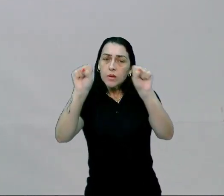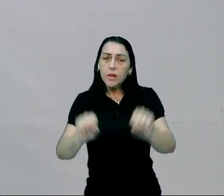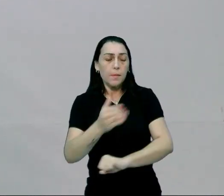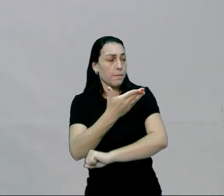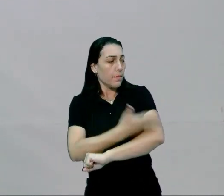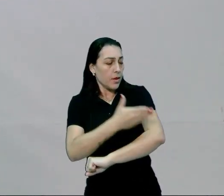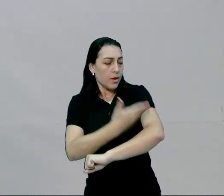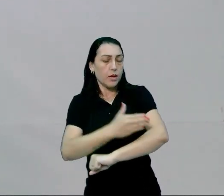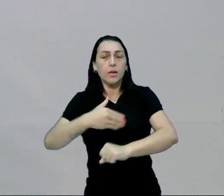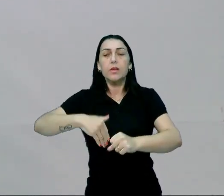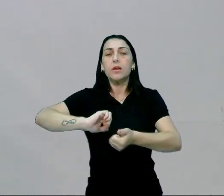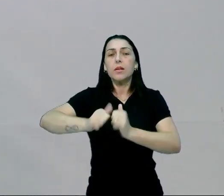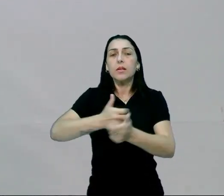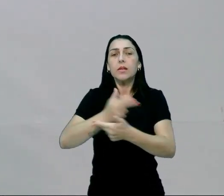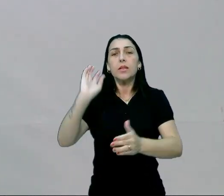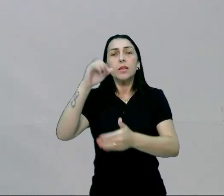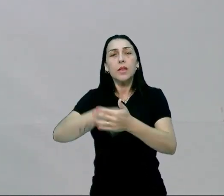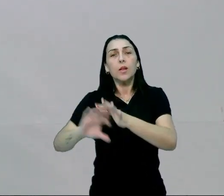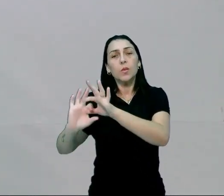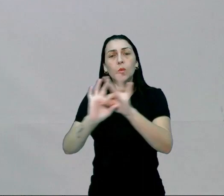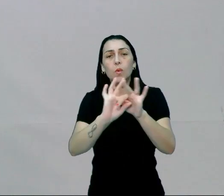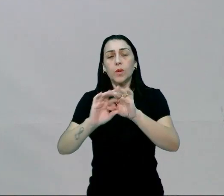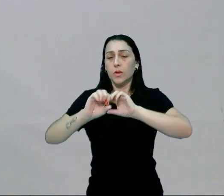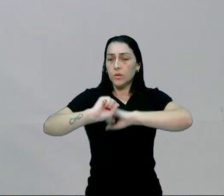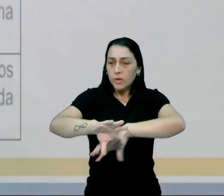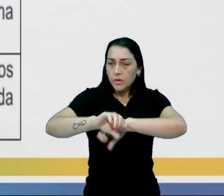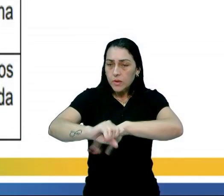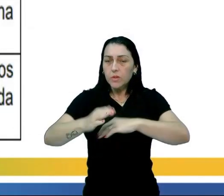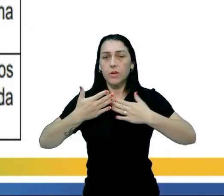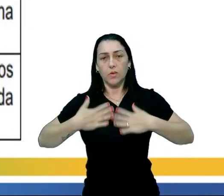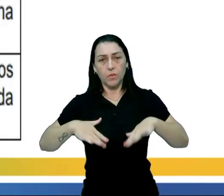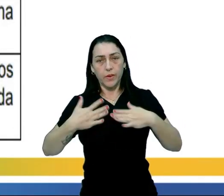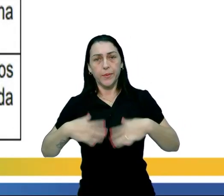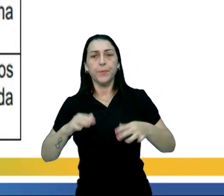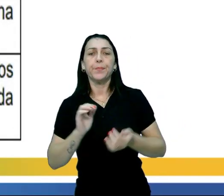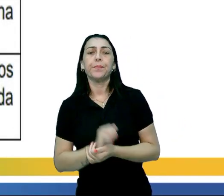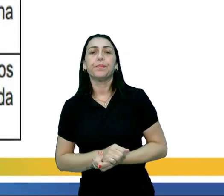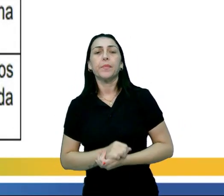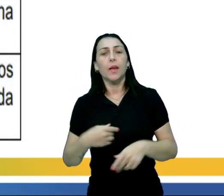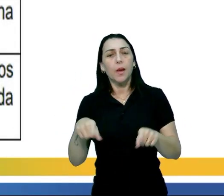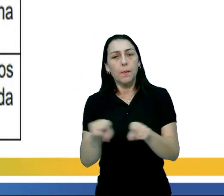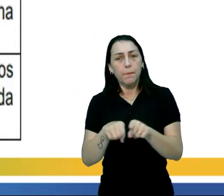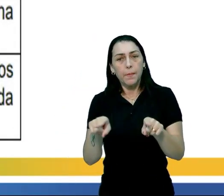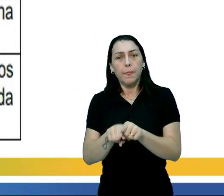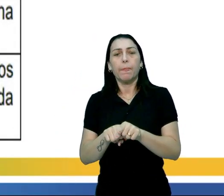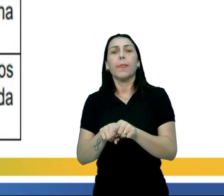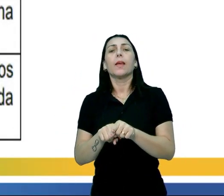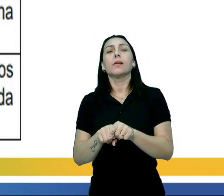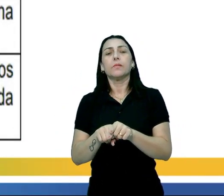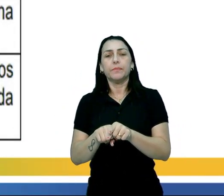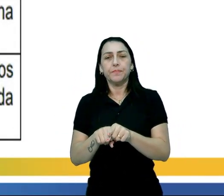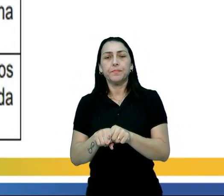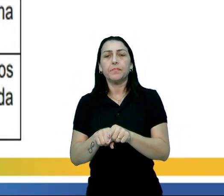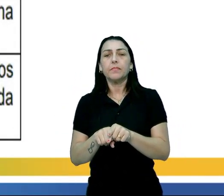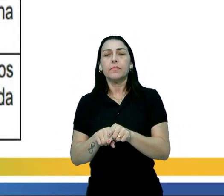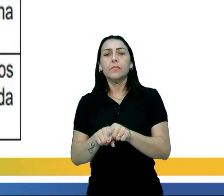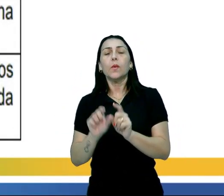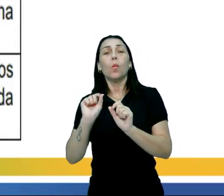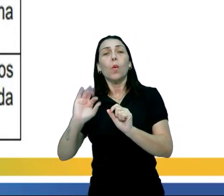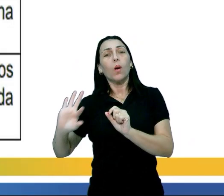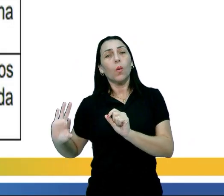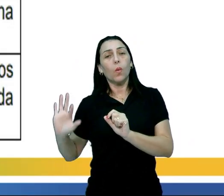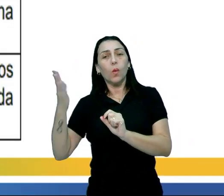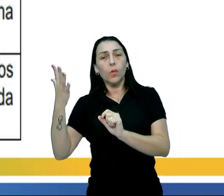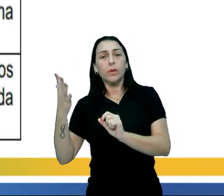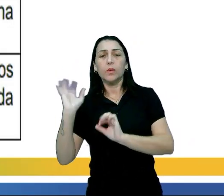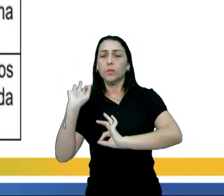prática esportiva dentro de um contexto de ensino. Tranquilo? Também tem a ênfase no processo, que é esse